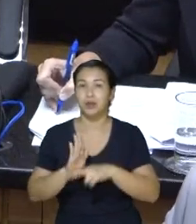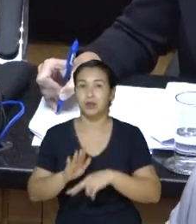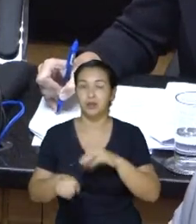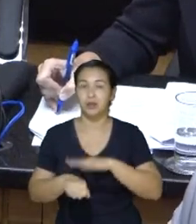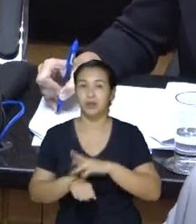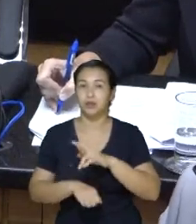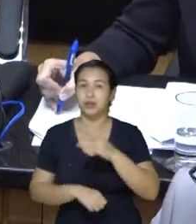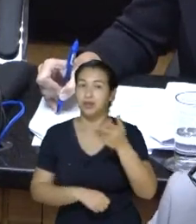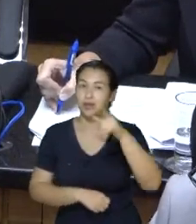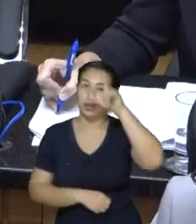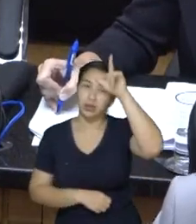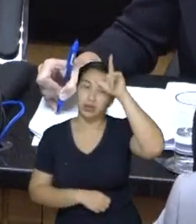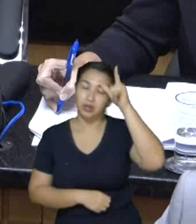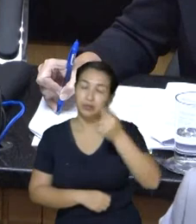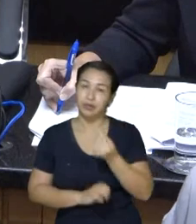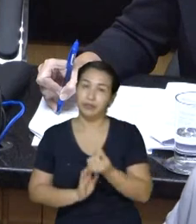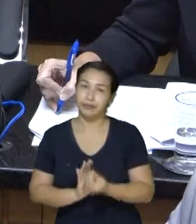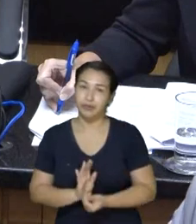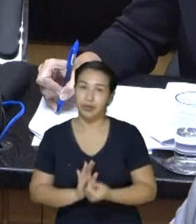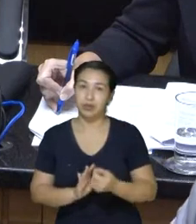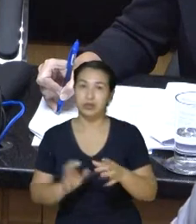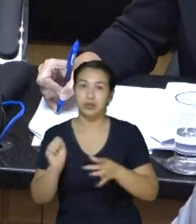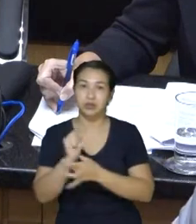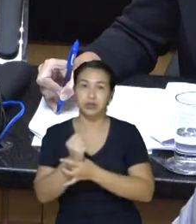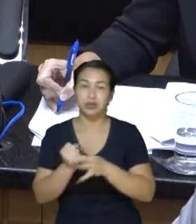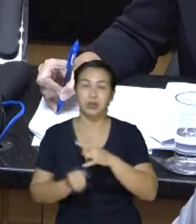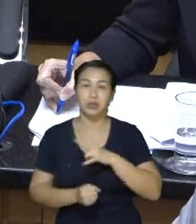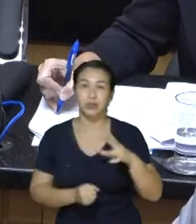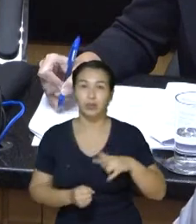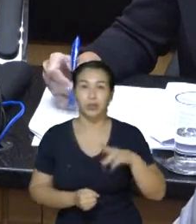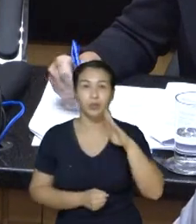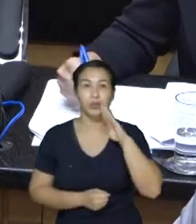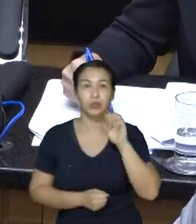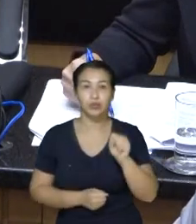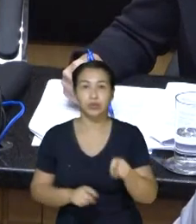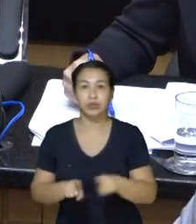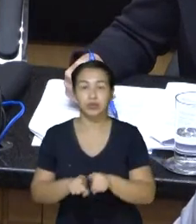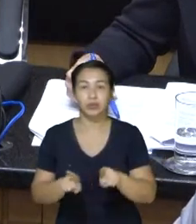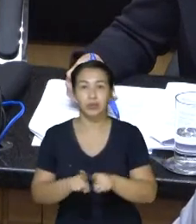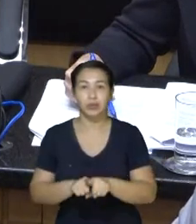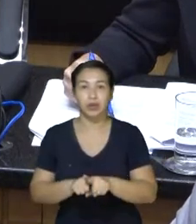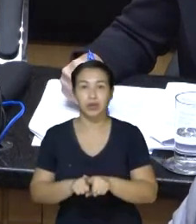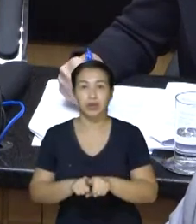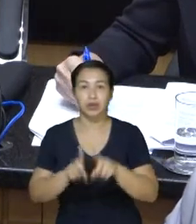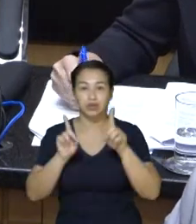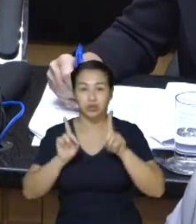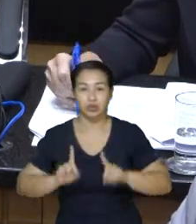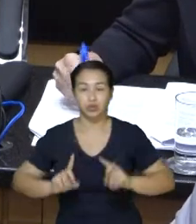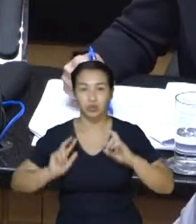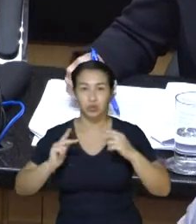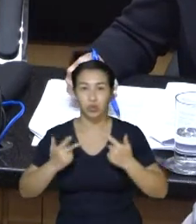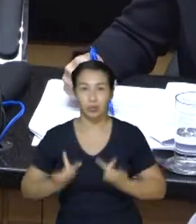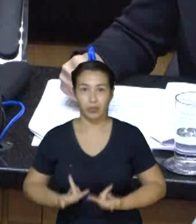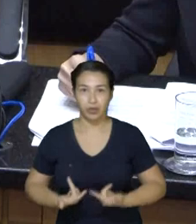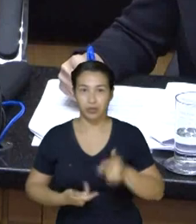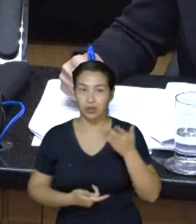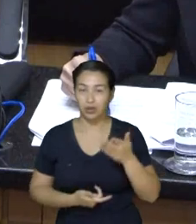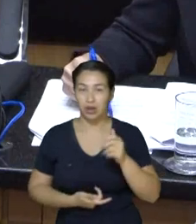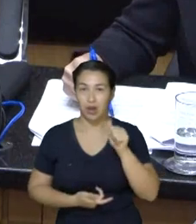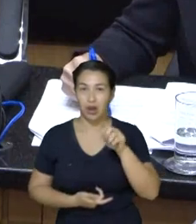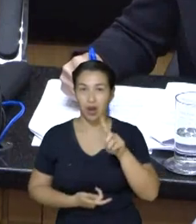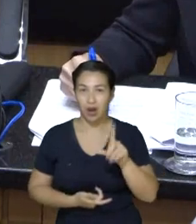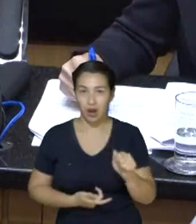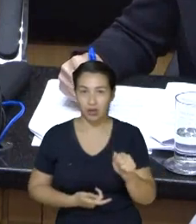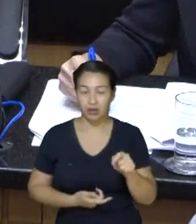relatado pelo deputado Sargento Lima, Finanças, Segurança Pública pelo Bruno Souza e também Direitos Humanos pela deputada Ada. Esse projeto tem o foco de dar